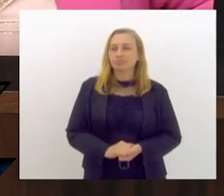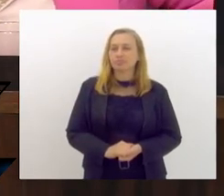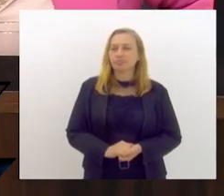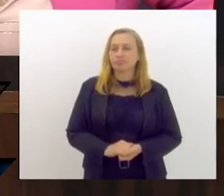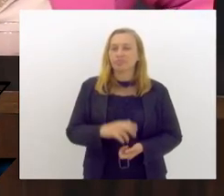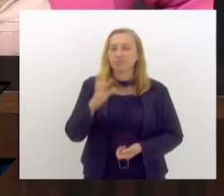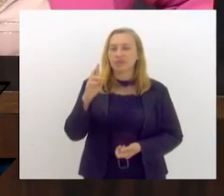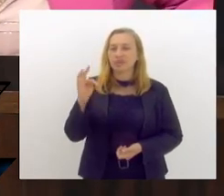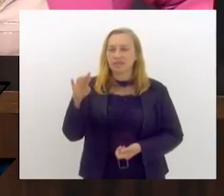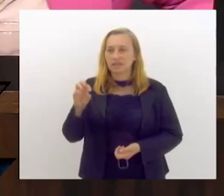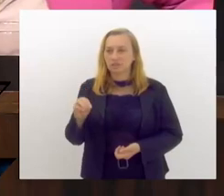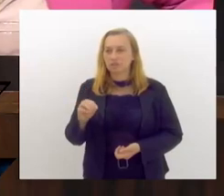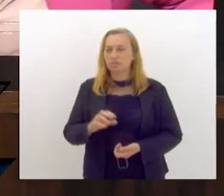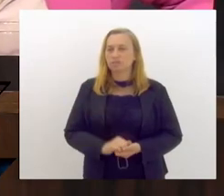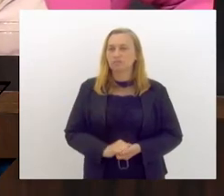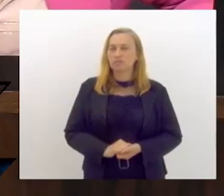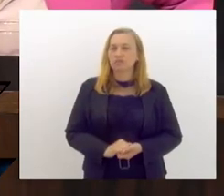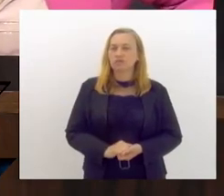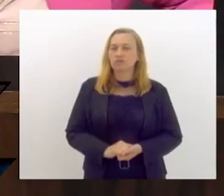Renato Miranda,